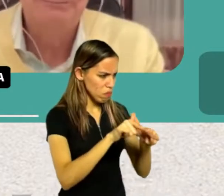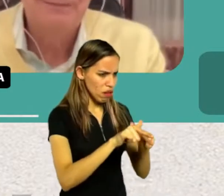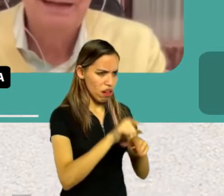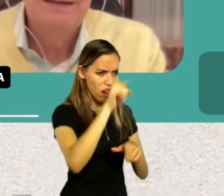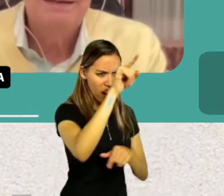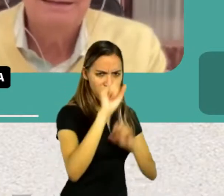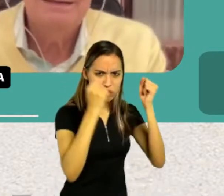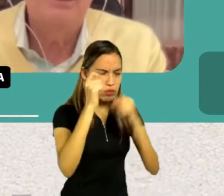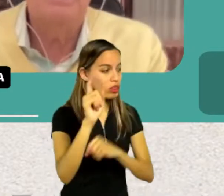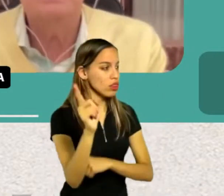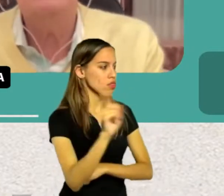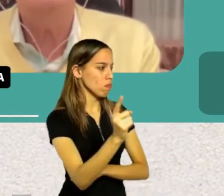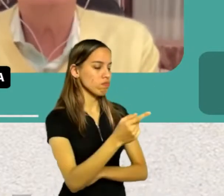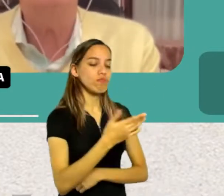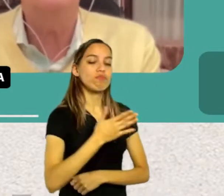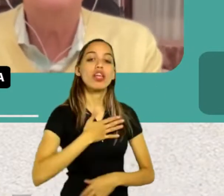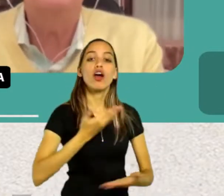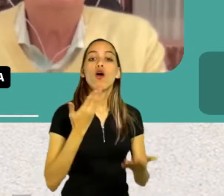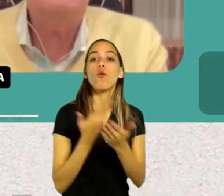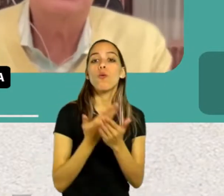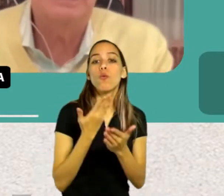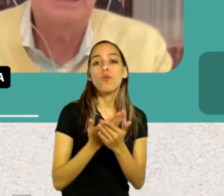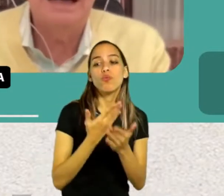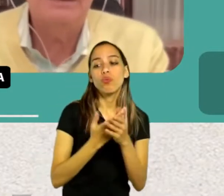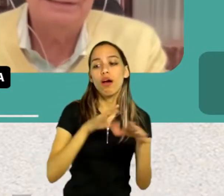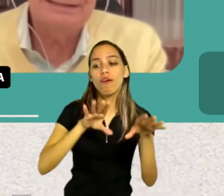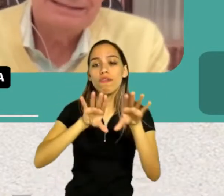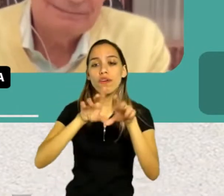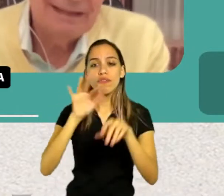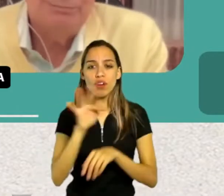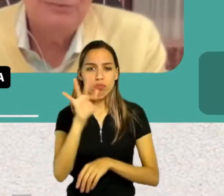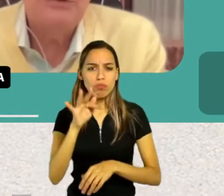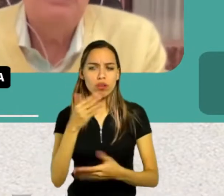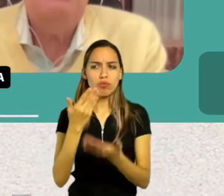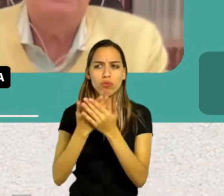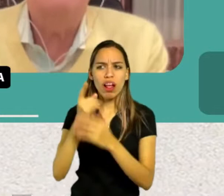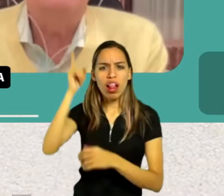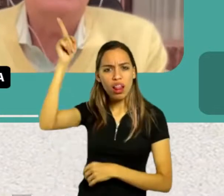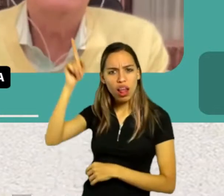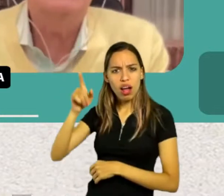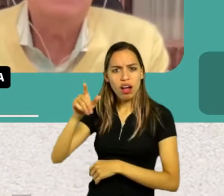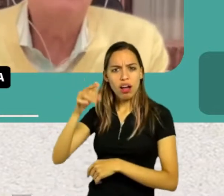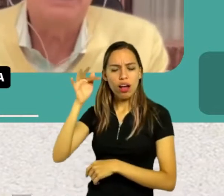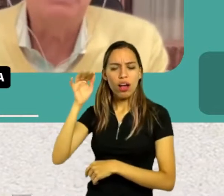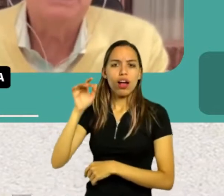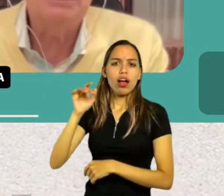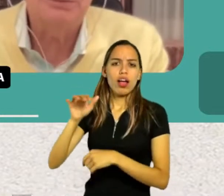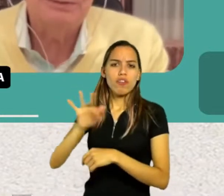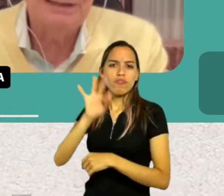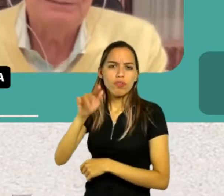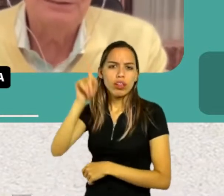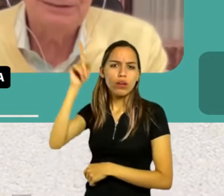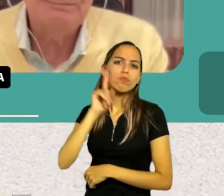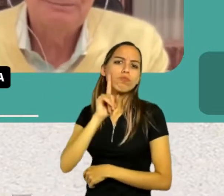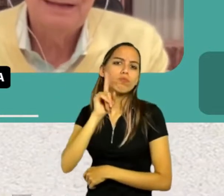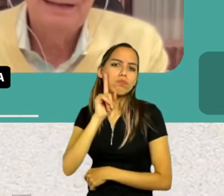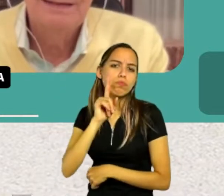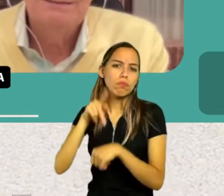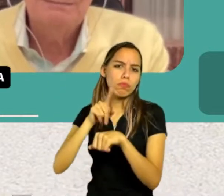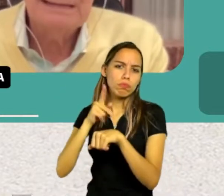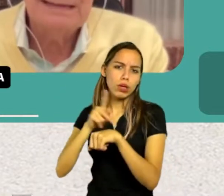Alemão e ter alguém que diga, não, meu filho vai estudar em Harvard. Possível mas é altamente improvável,